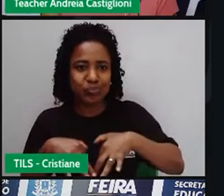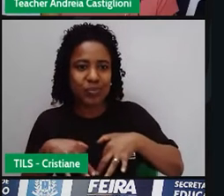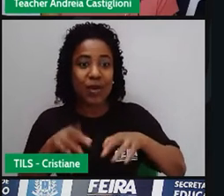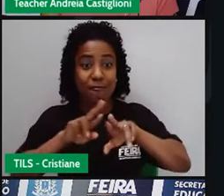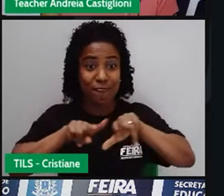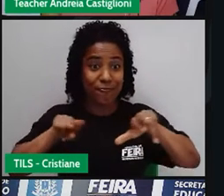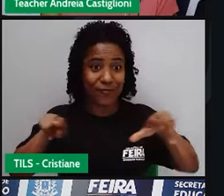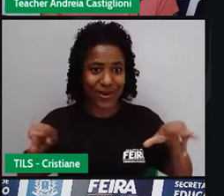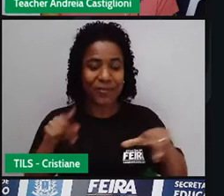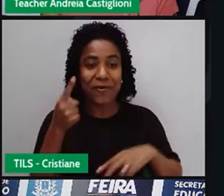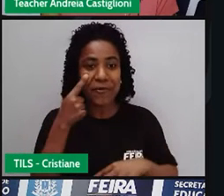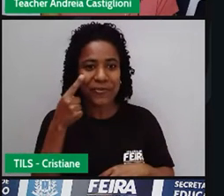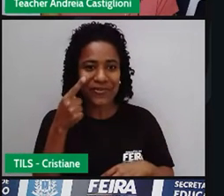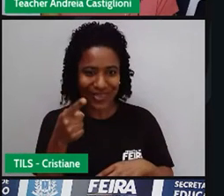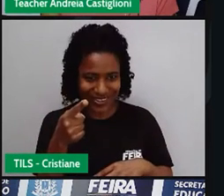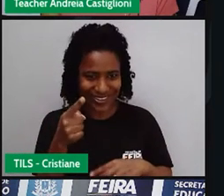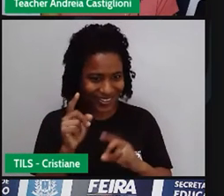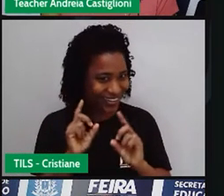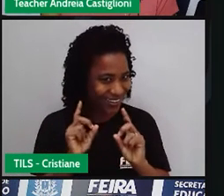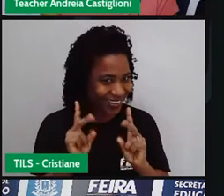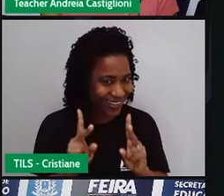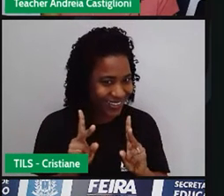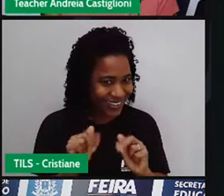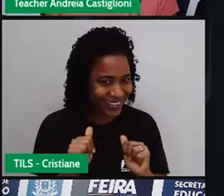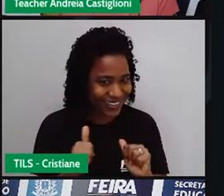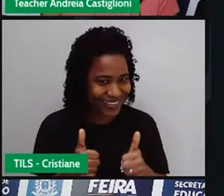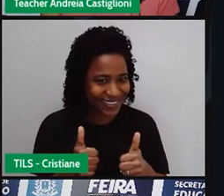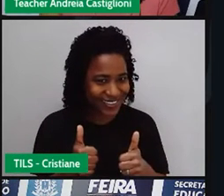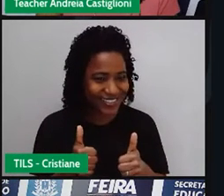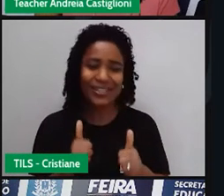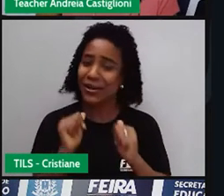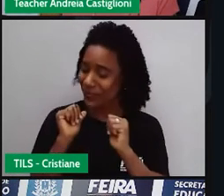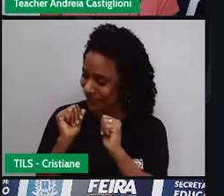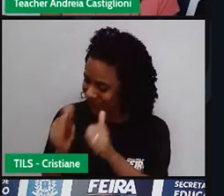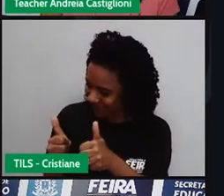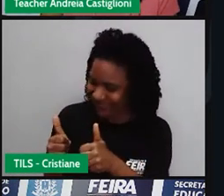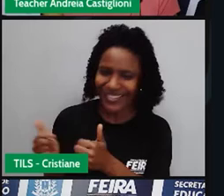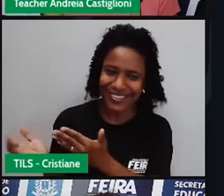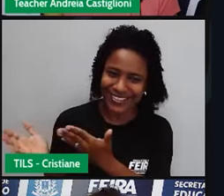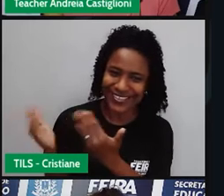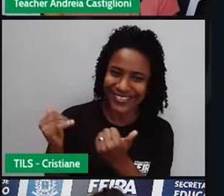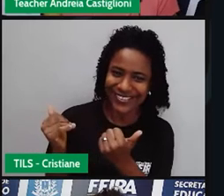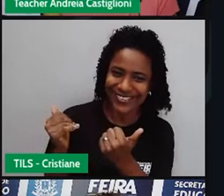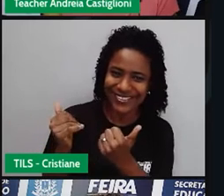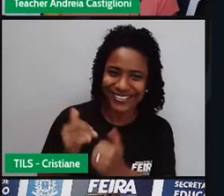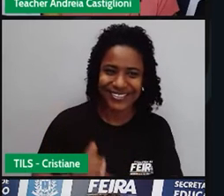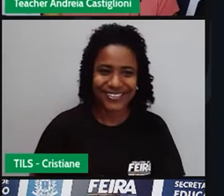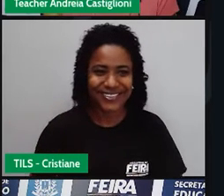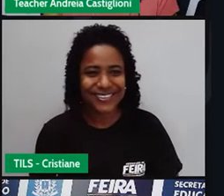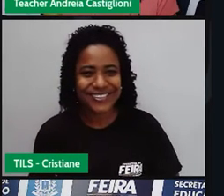chegar esse durante essa aula de hoje ok ok let's go